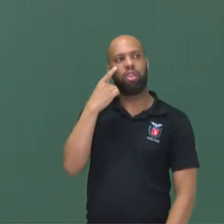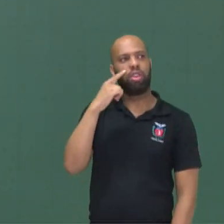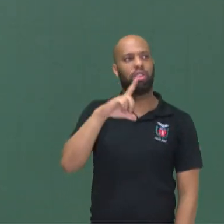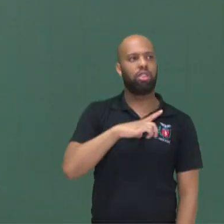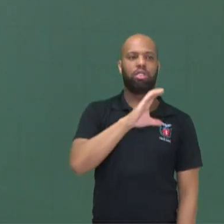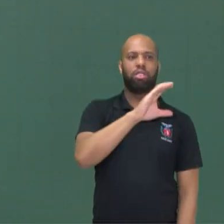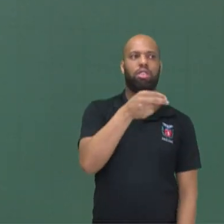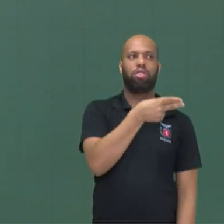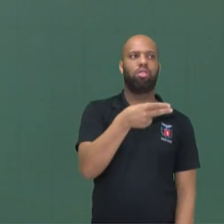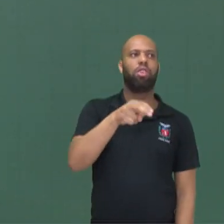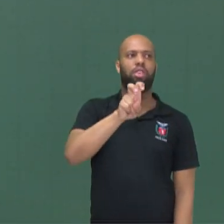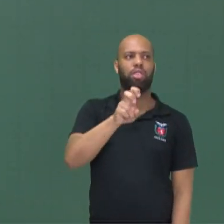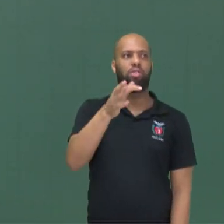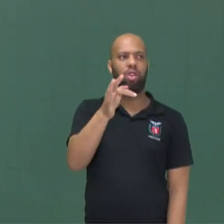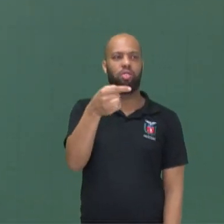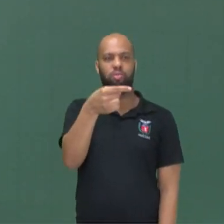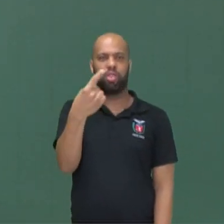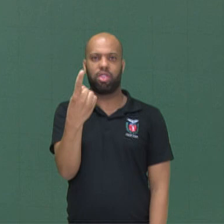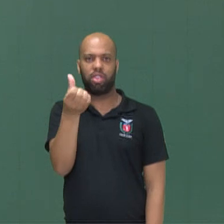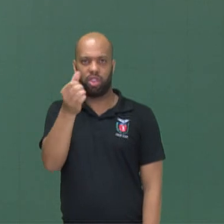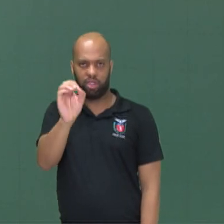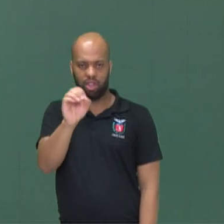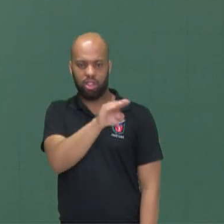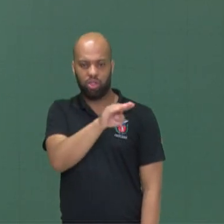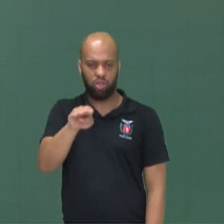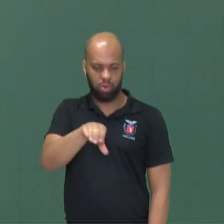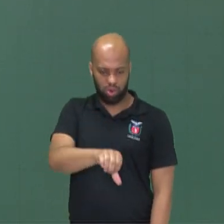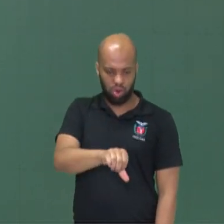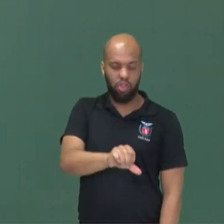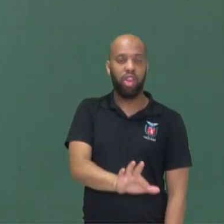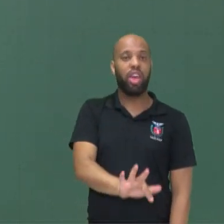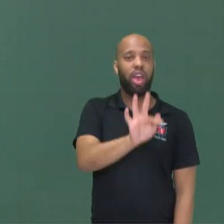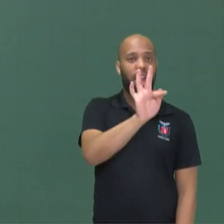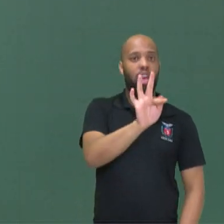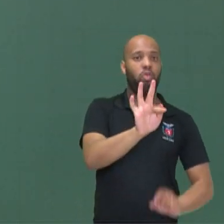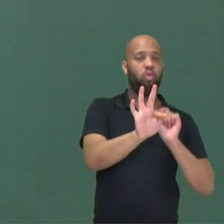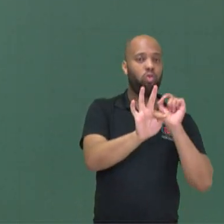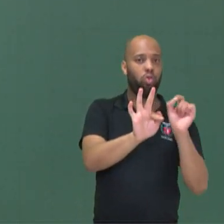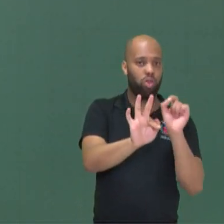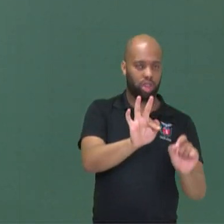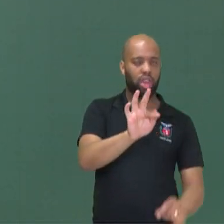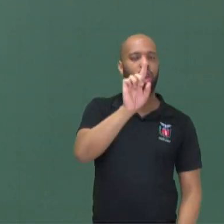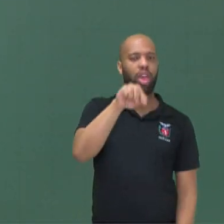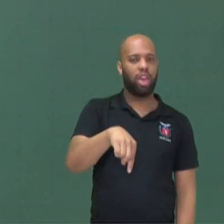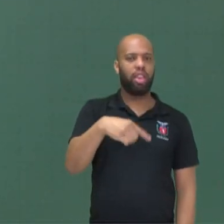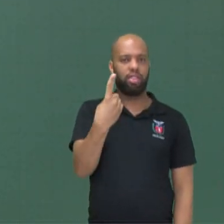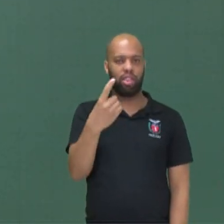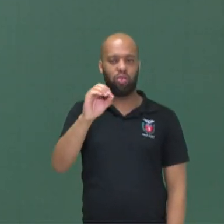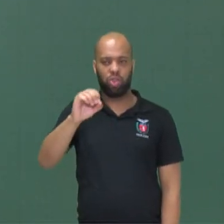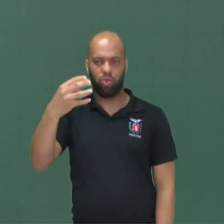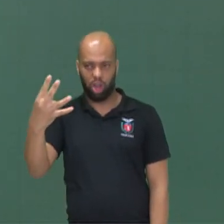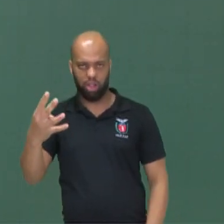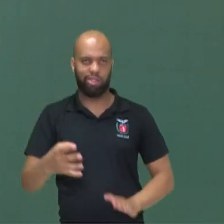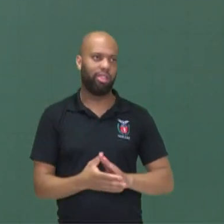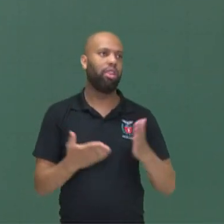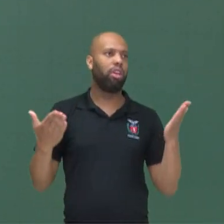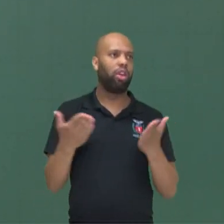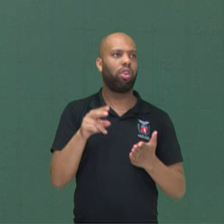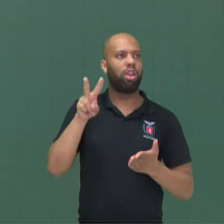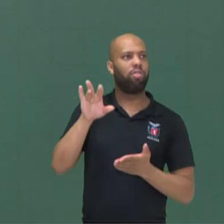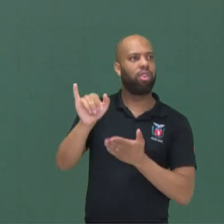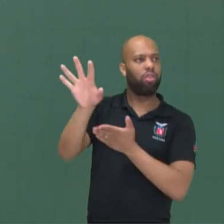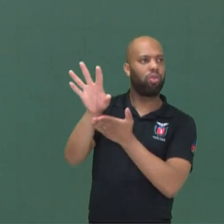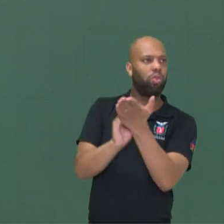igual a 5F menos 160 sobre 9. E o meu F é 104, ok? Então eu vou repetir a